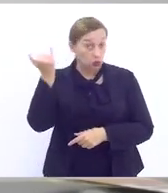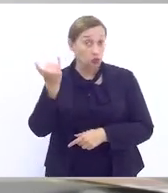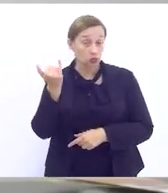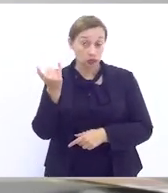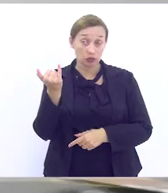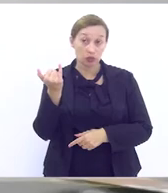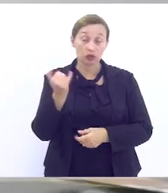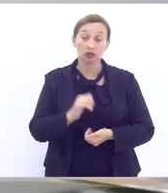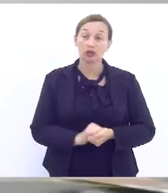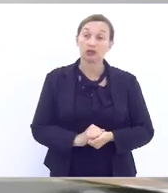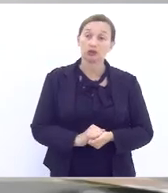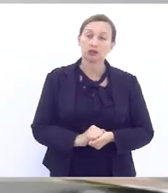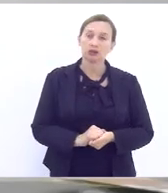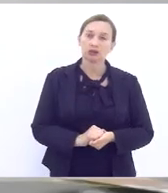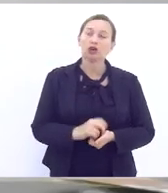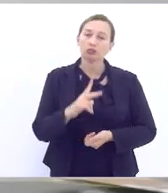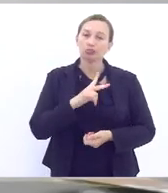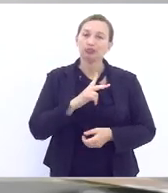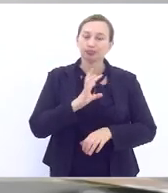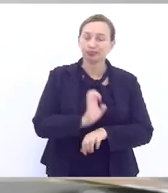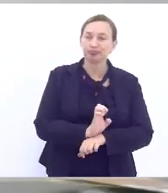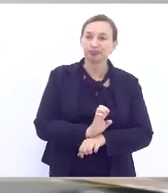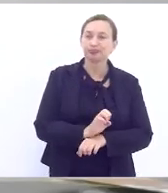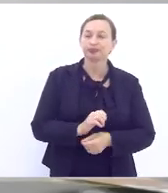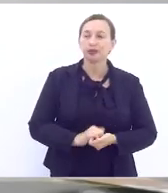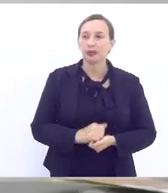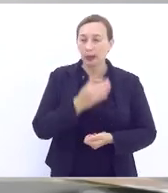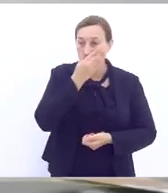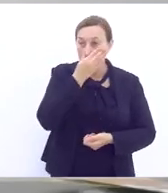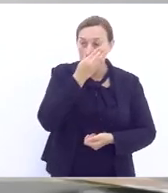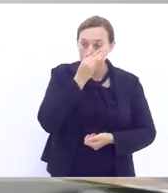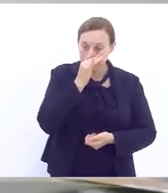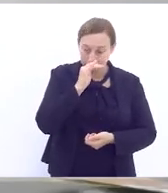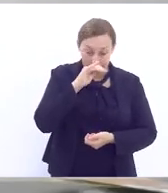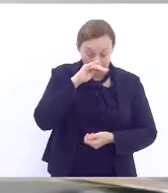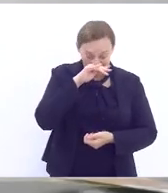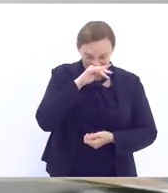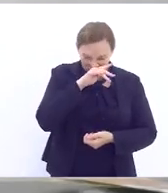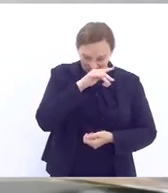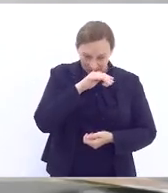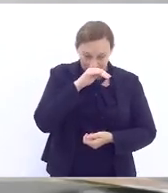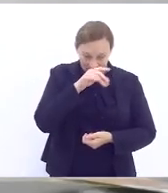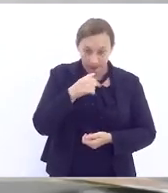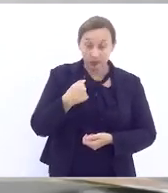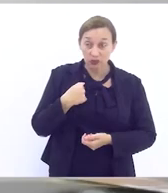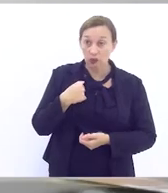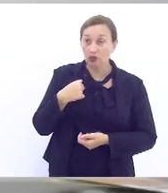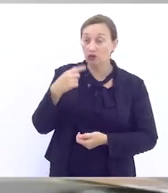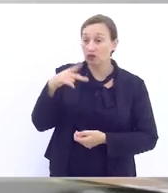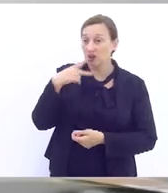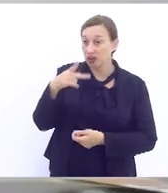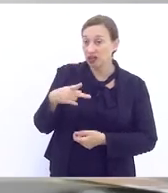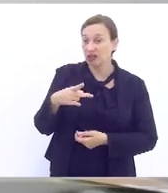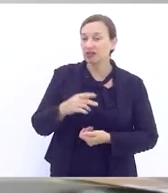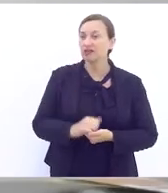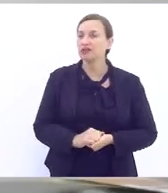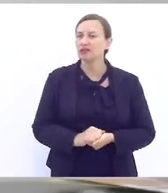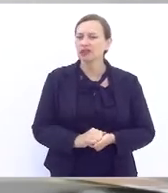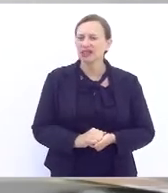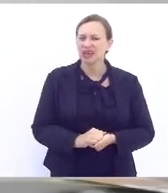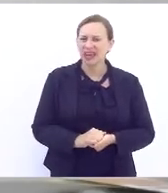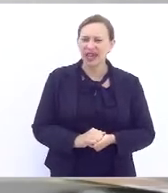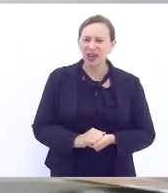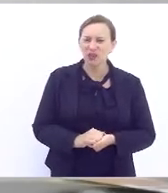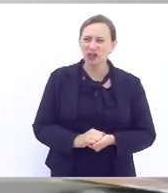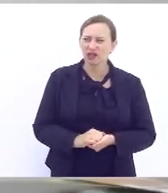o próprio estado e quando eu critiquei na régua não